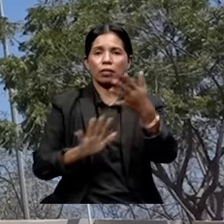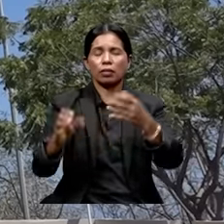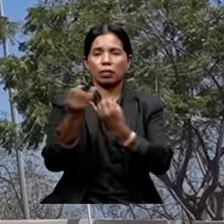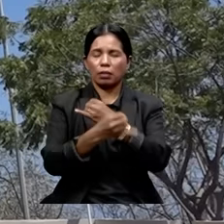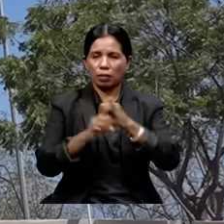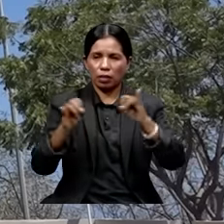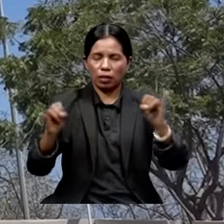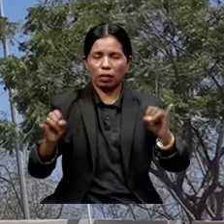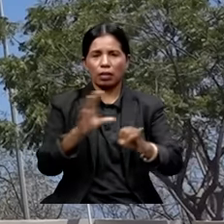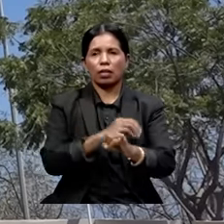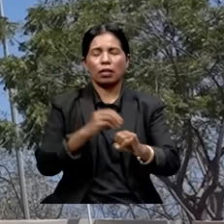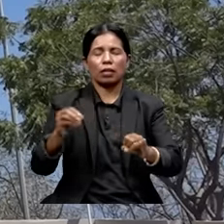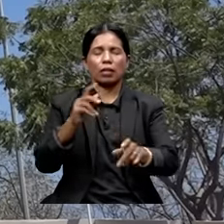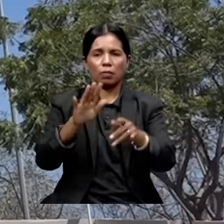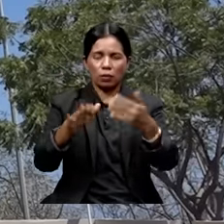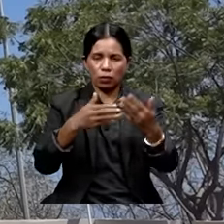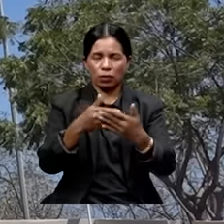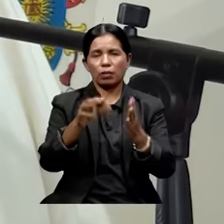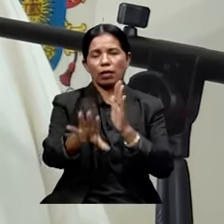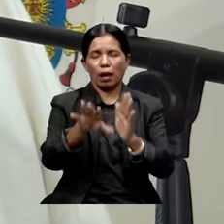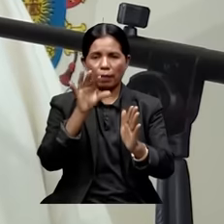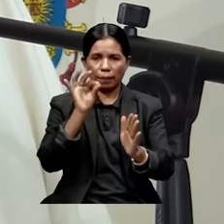independência na conquista na Bessarani Sirhetan.